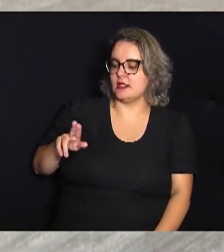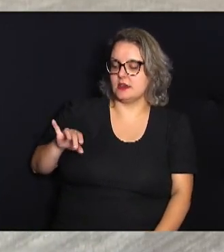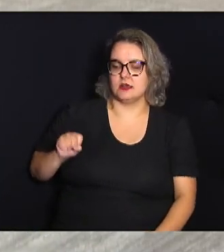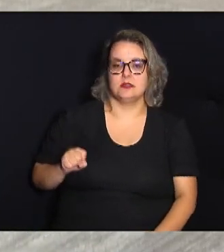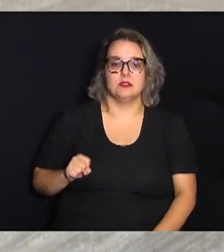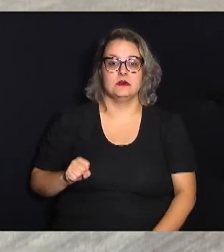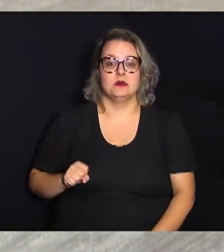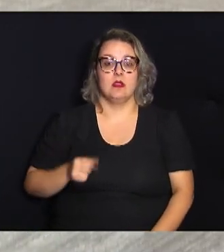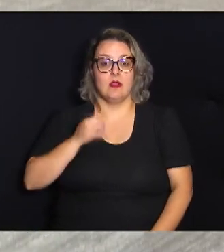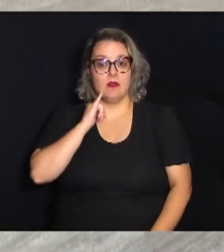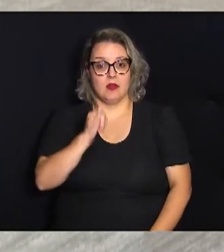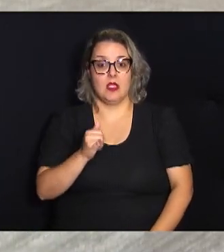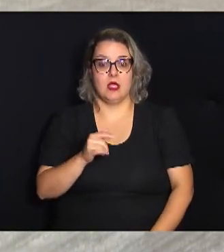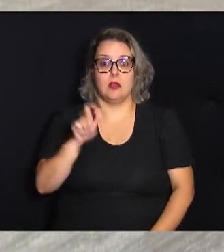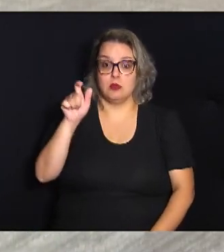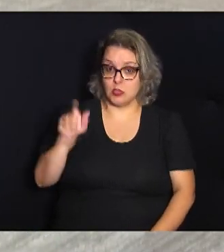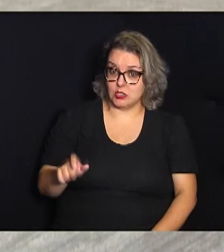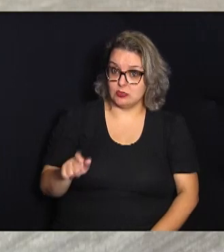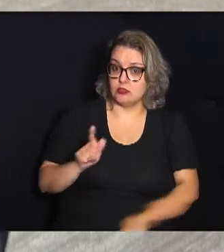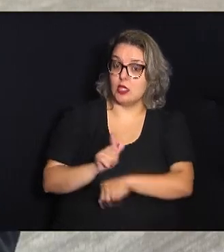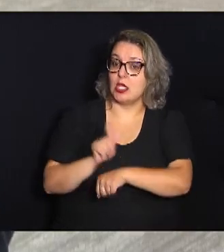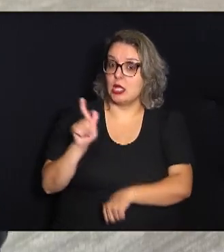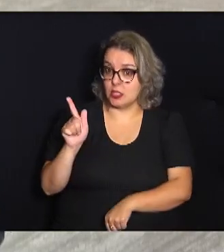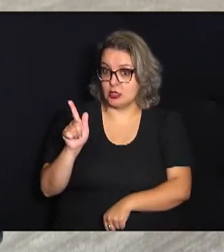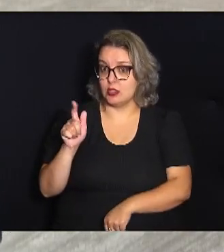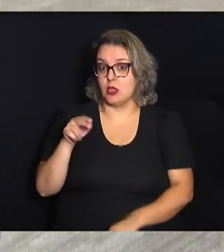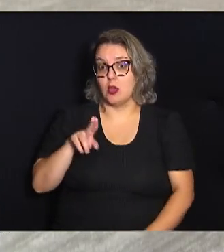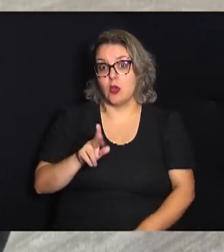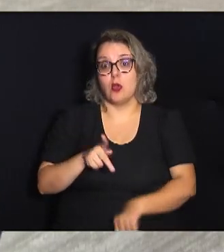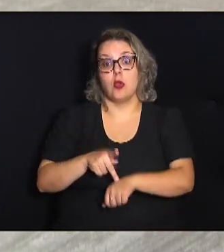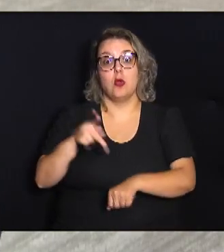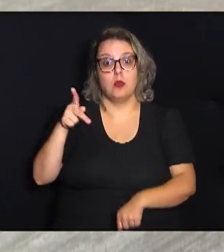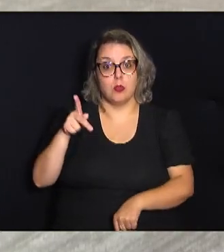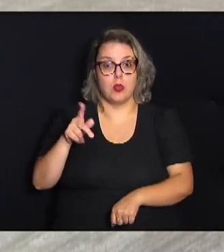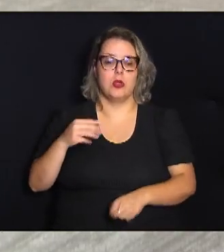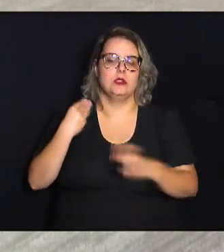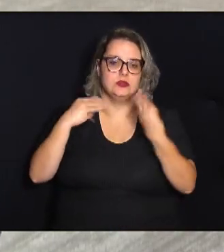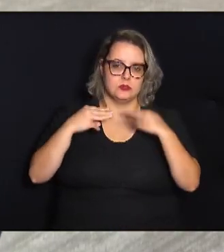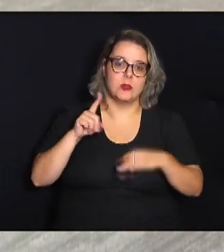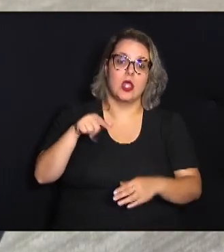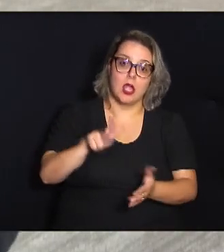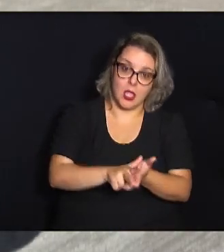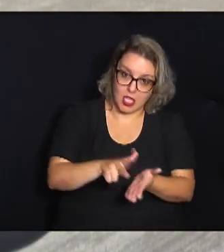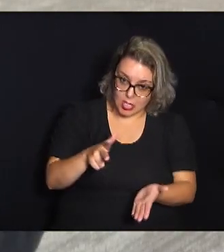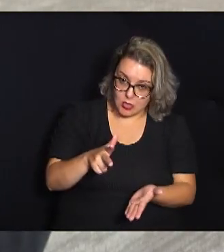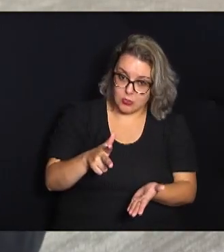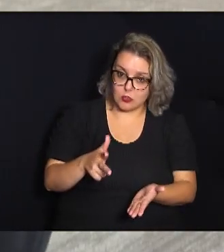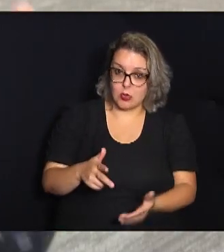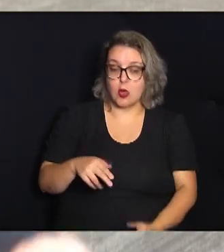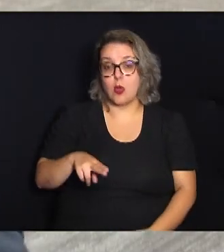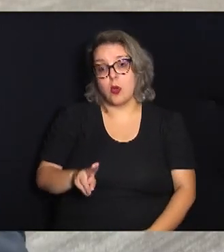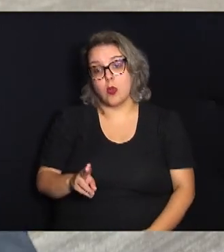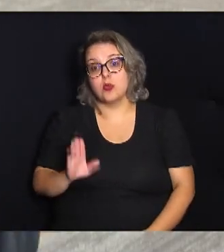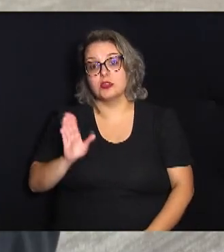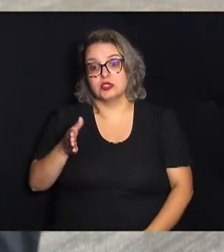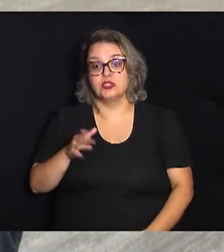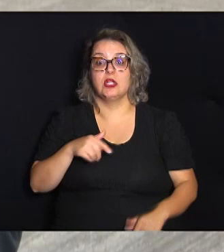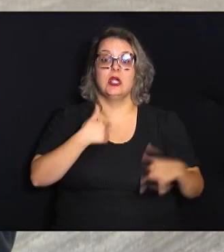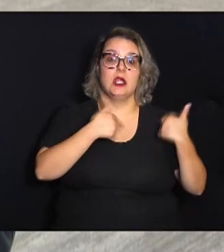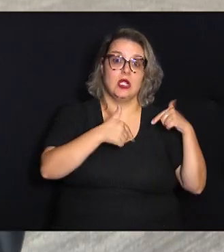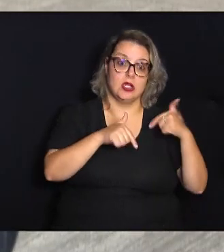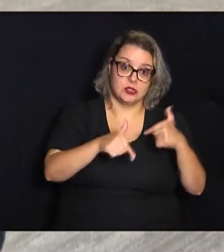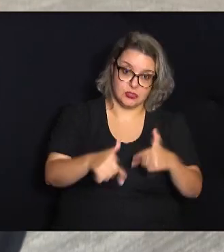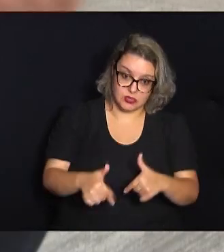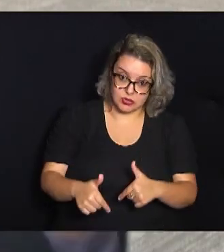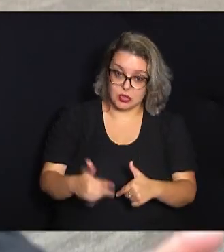necessidade de que a pessoa tenha que ter graduação ou pós-graduação em música. Essa é a regulamentação, ou no mínimo que ela já venha trabalhando e